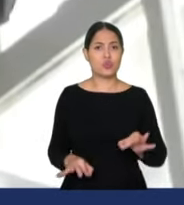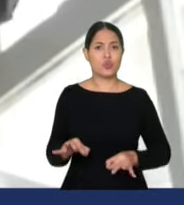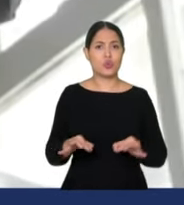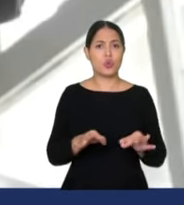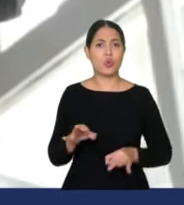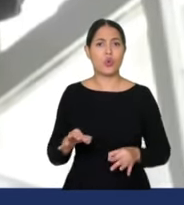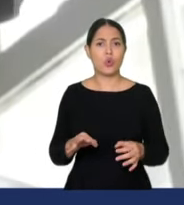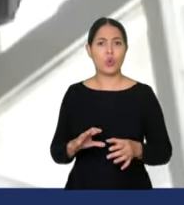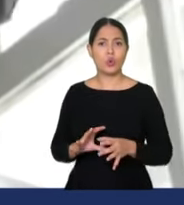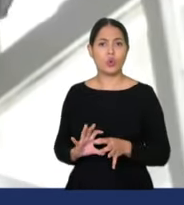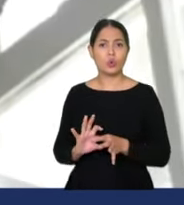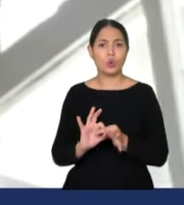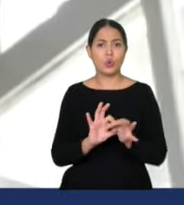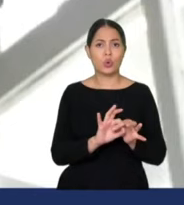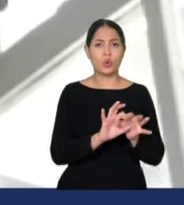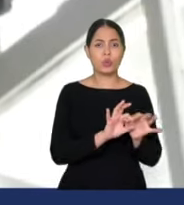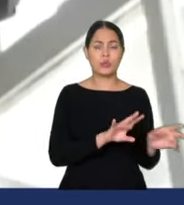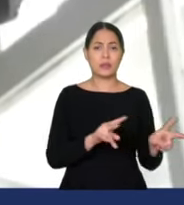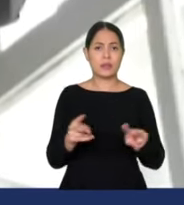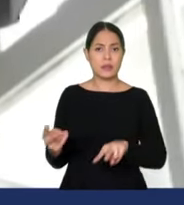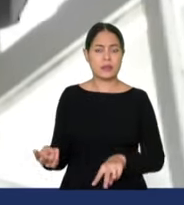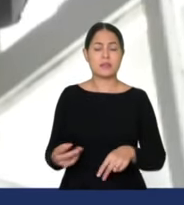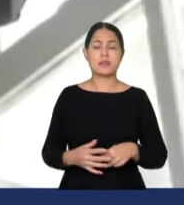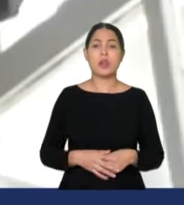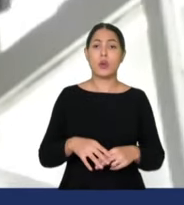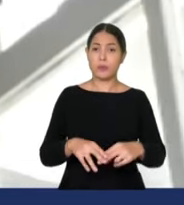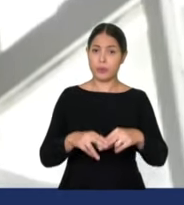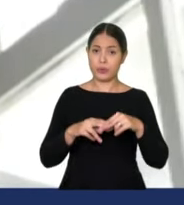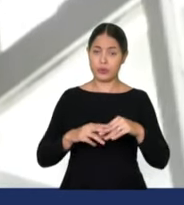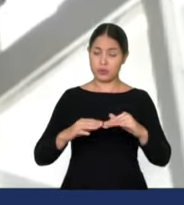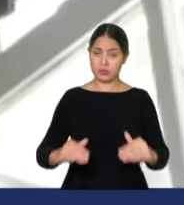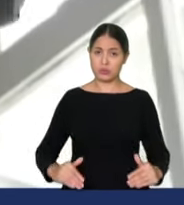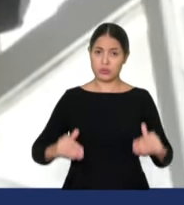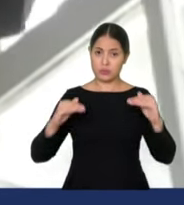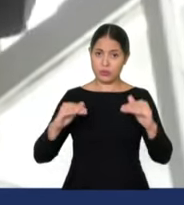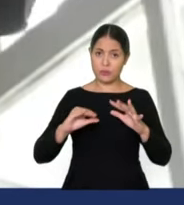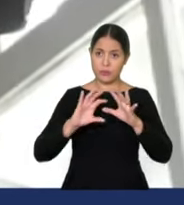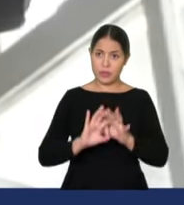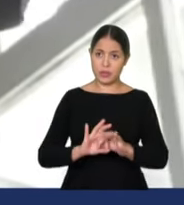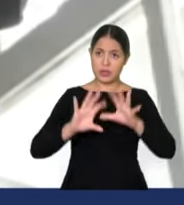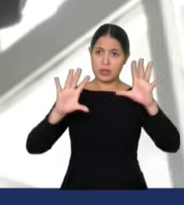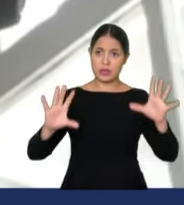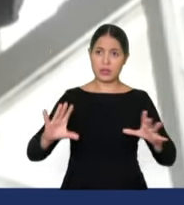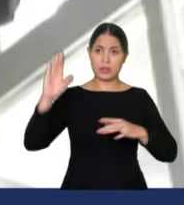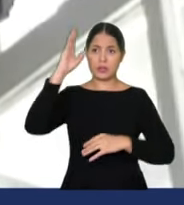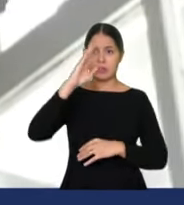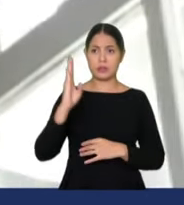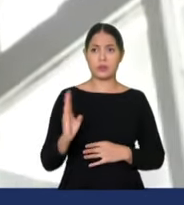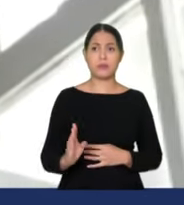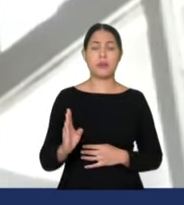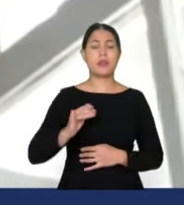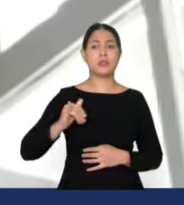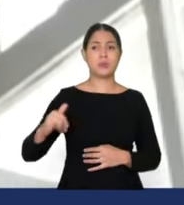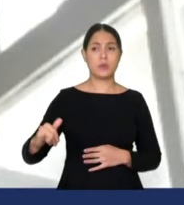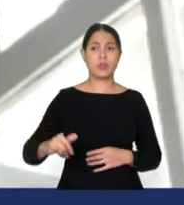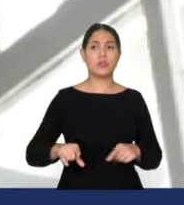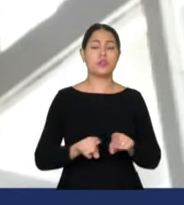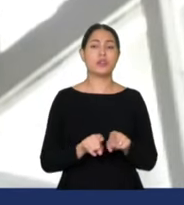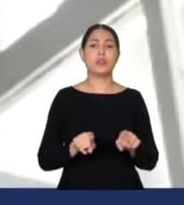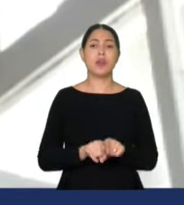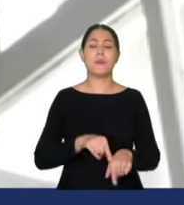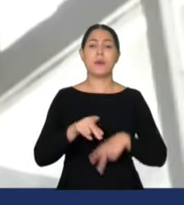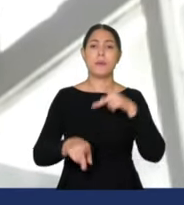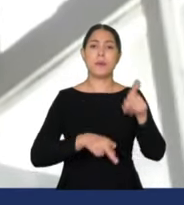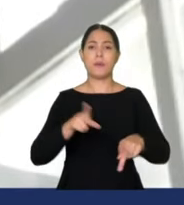transição, preservando a soberania energética nacional, a soberania alimentar da população brasileira, garantia de